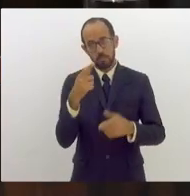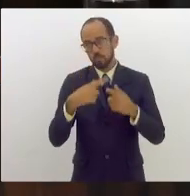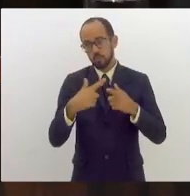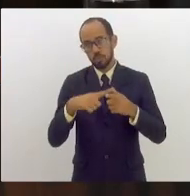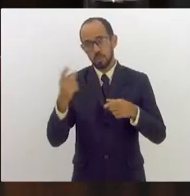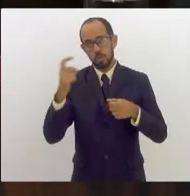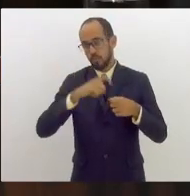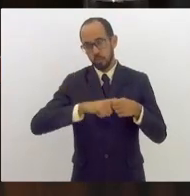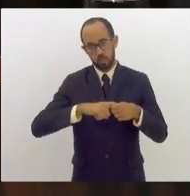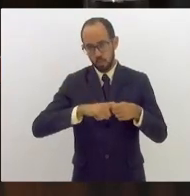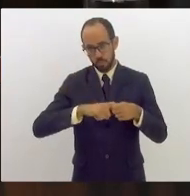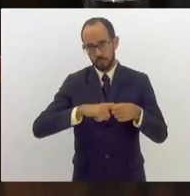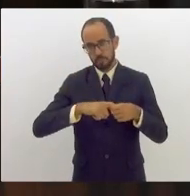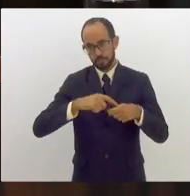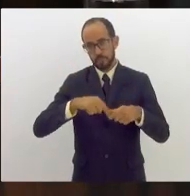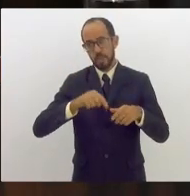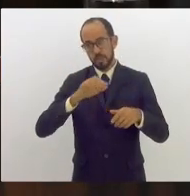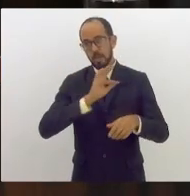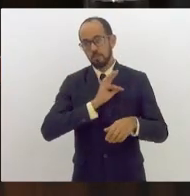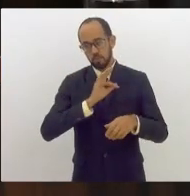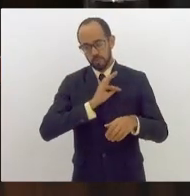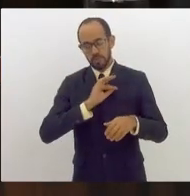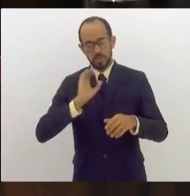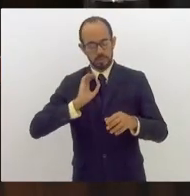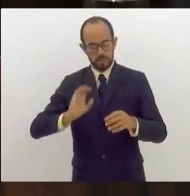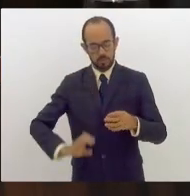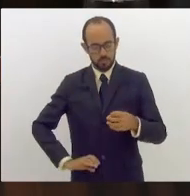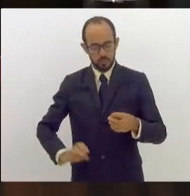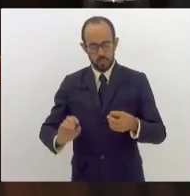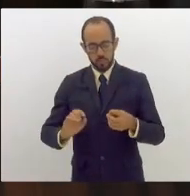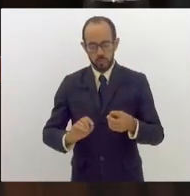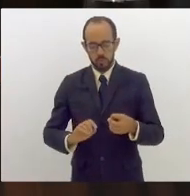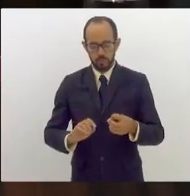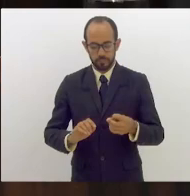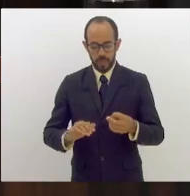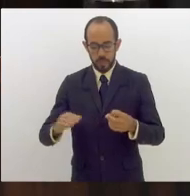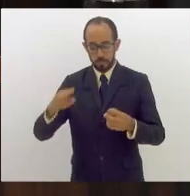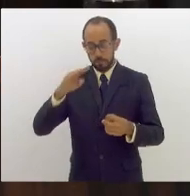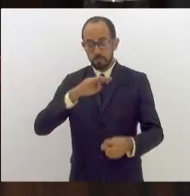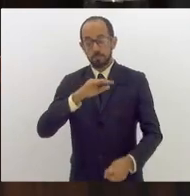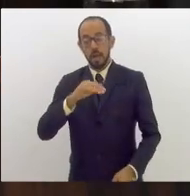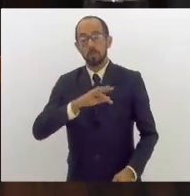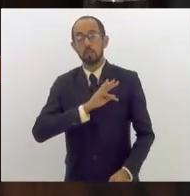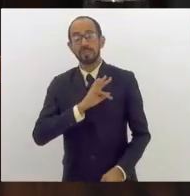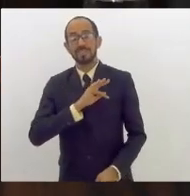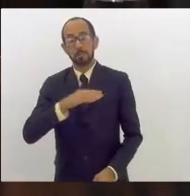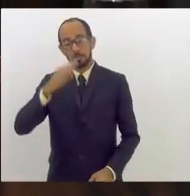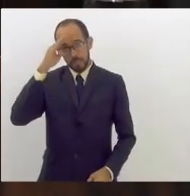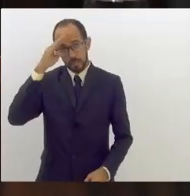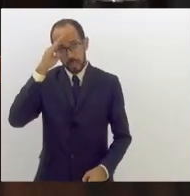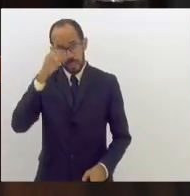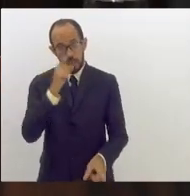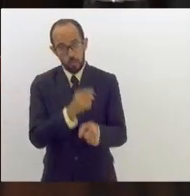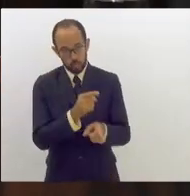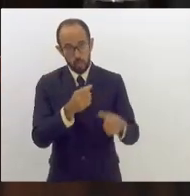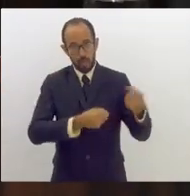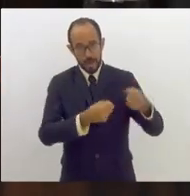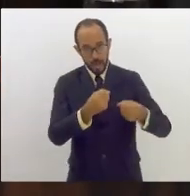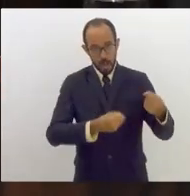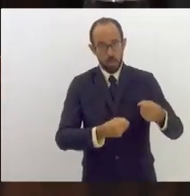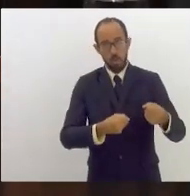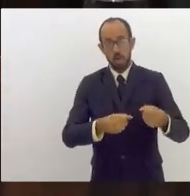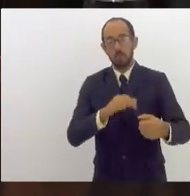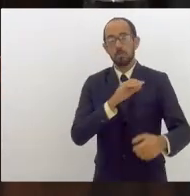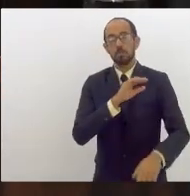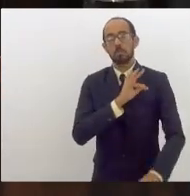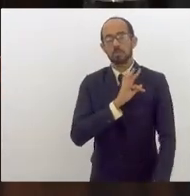é a partir daí a polícia civil identificou a polícia militar encontrou o carro a polícia civil identificou o corpo e já